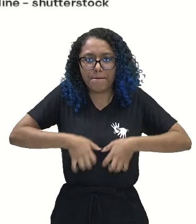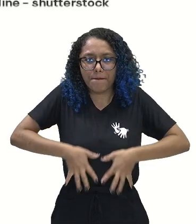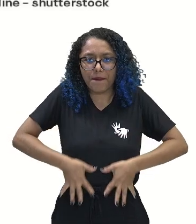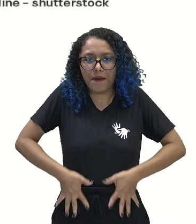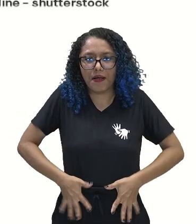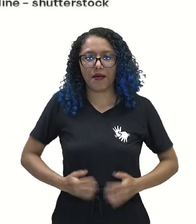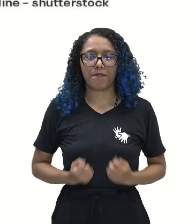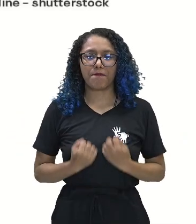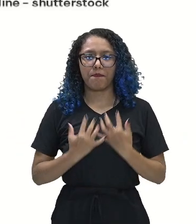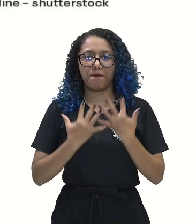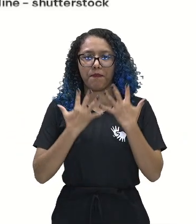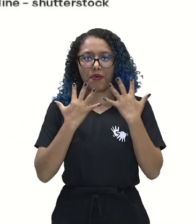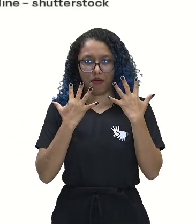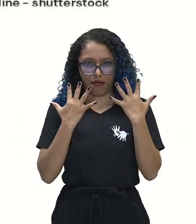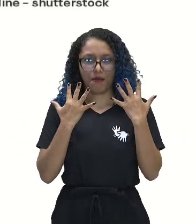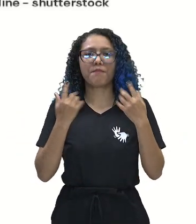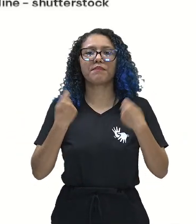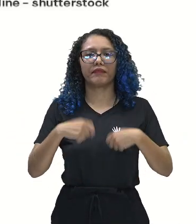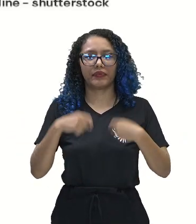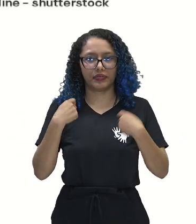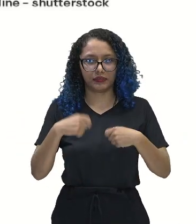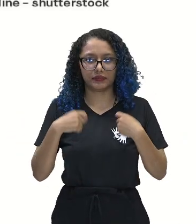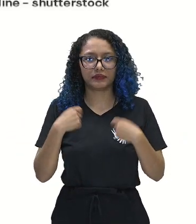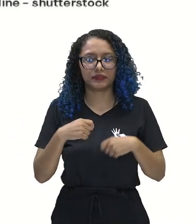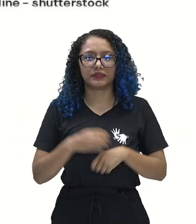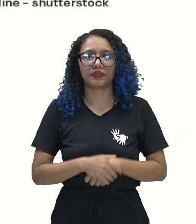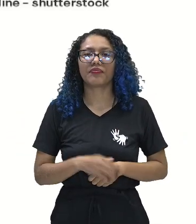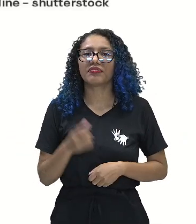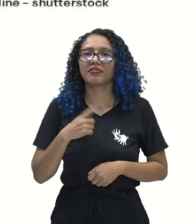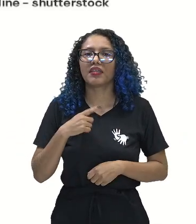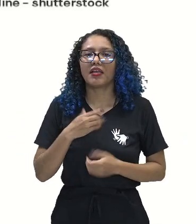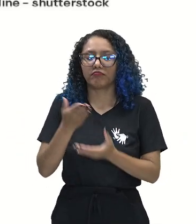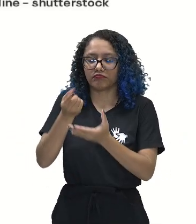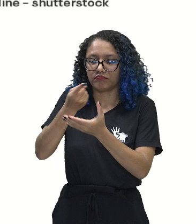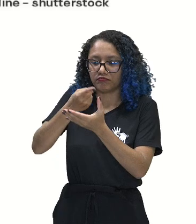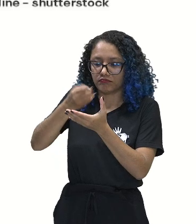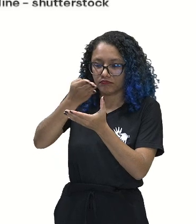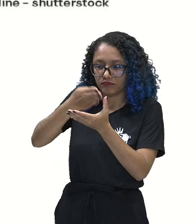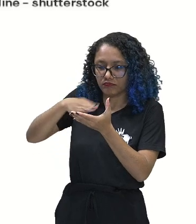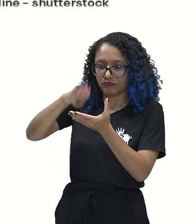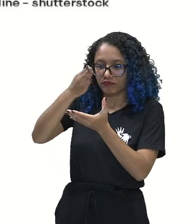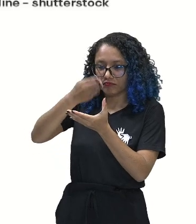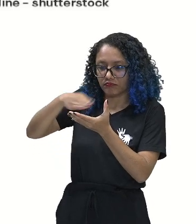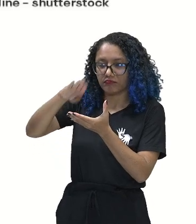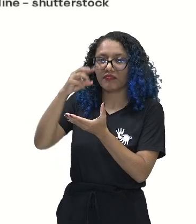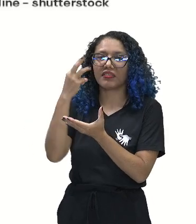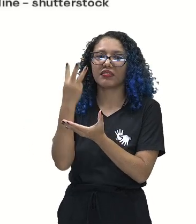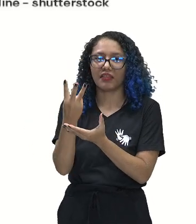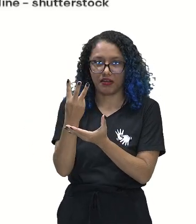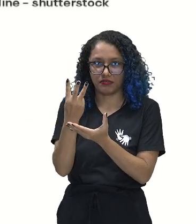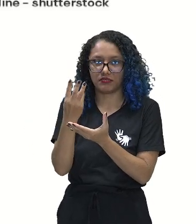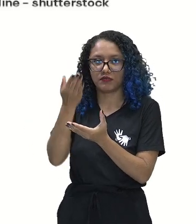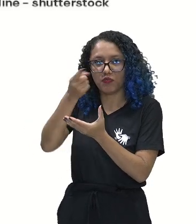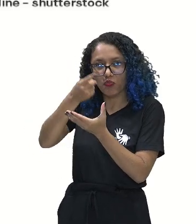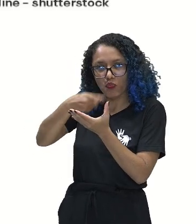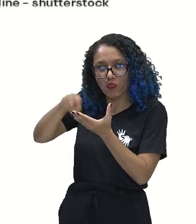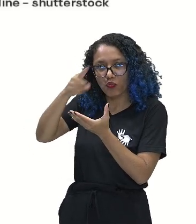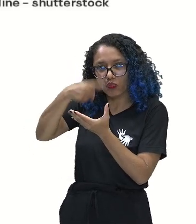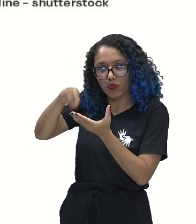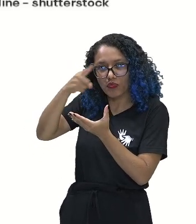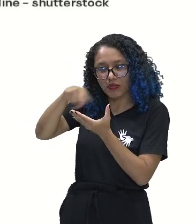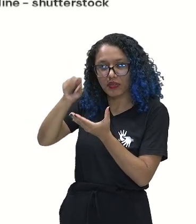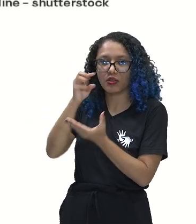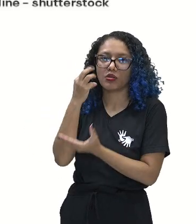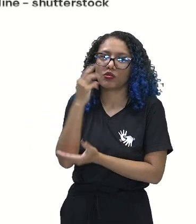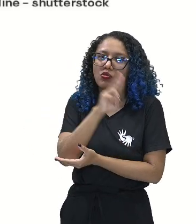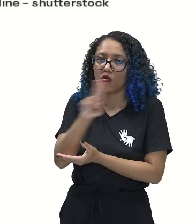são formadas por essas 3 camadas, que são denominadas de túnicas. Tá? Então, aqui nós temos,